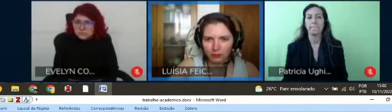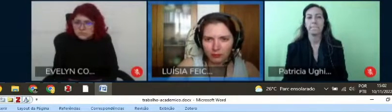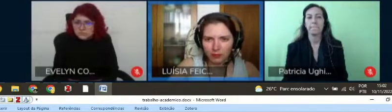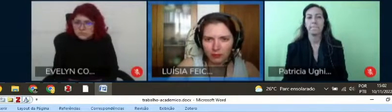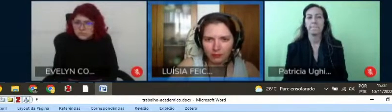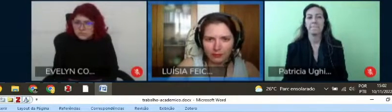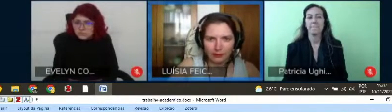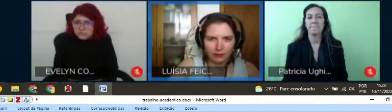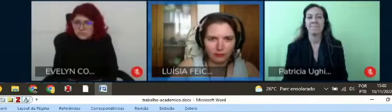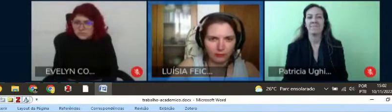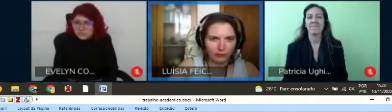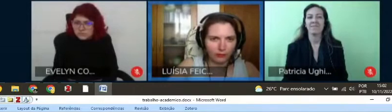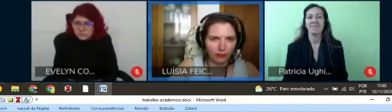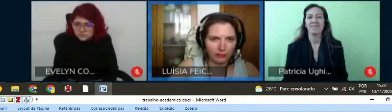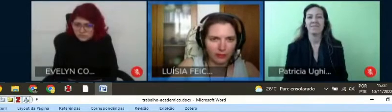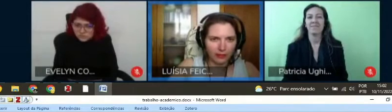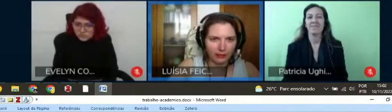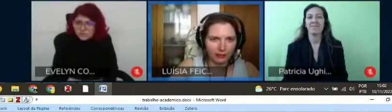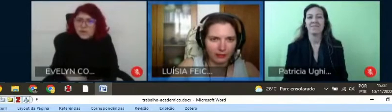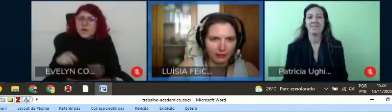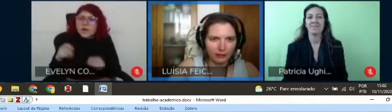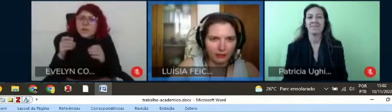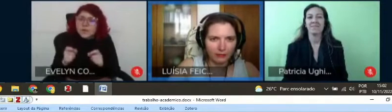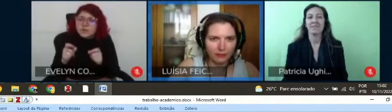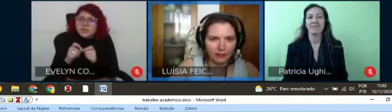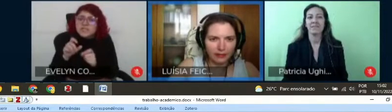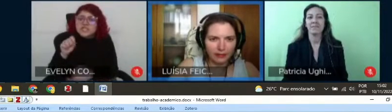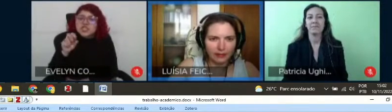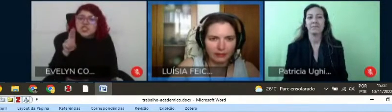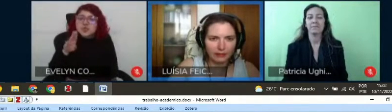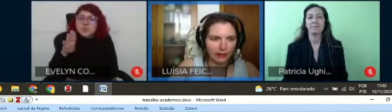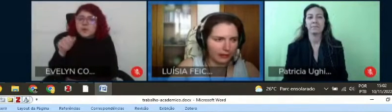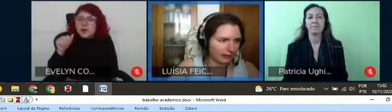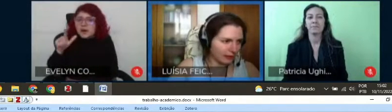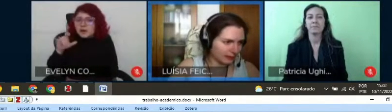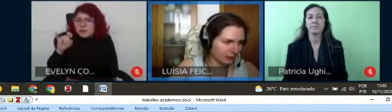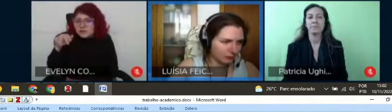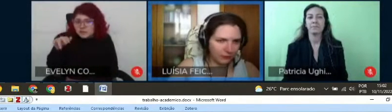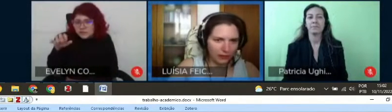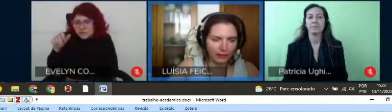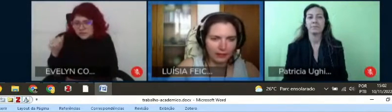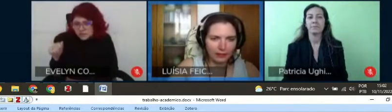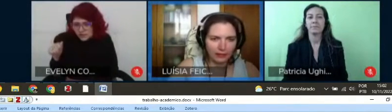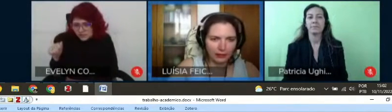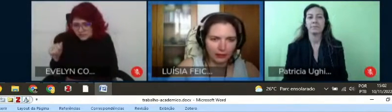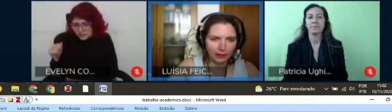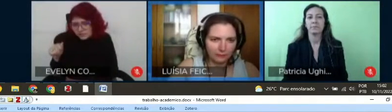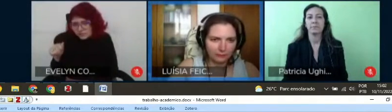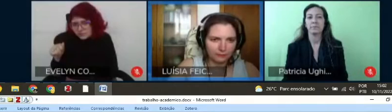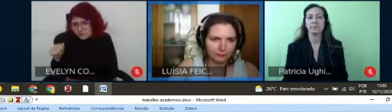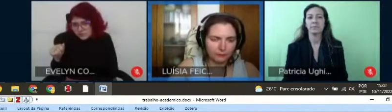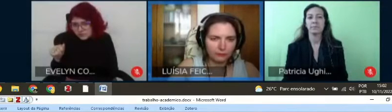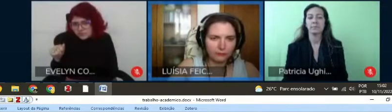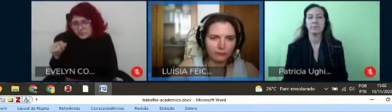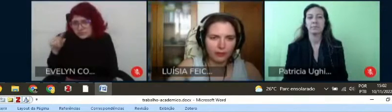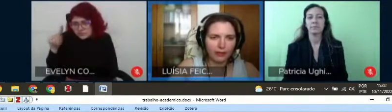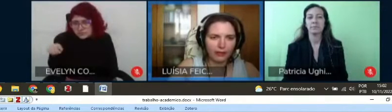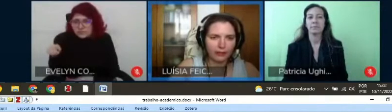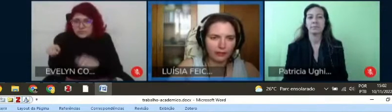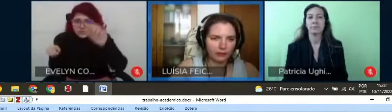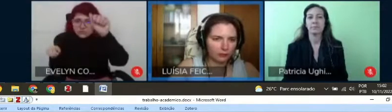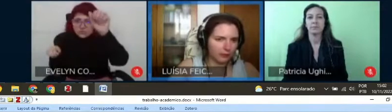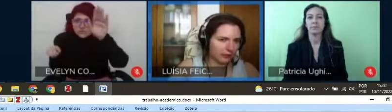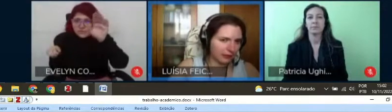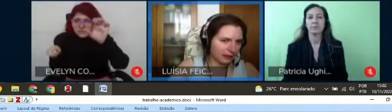do mundo. Daí tu tem que trazer ela de volta pra cá. Mas ela é tracinho. Daí a linha